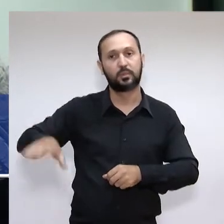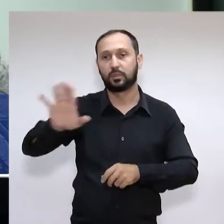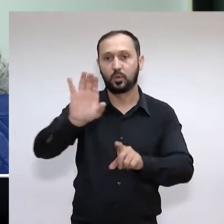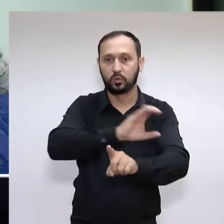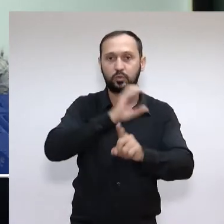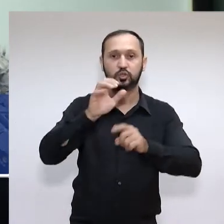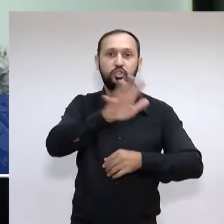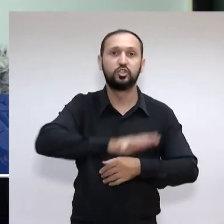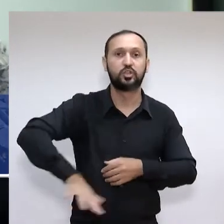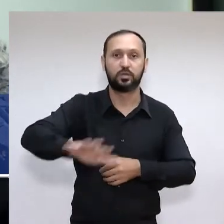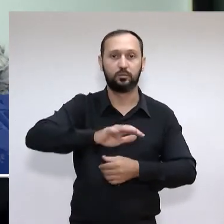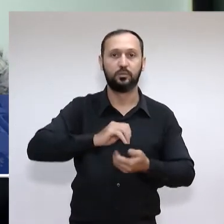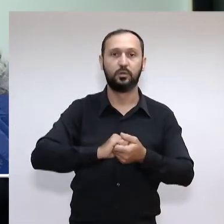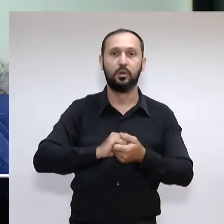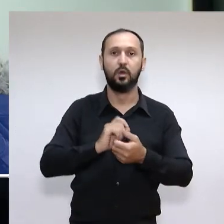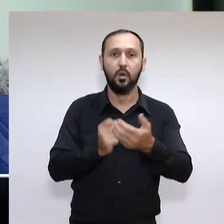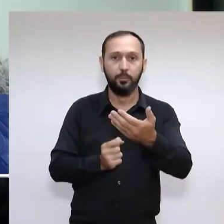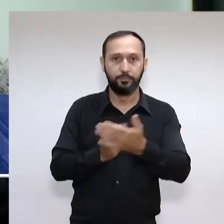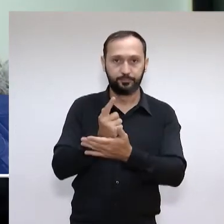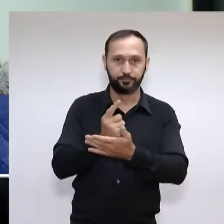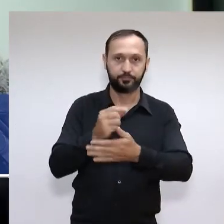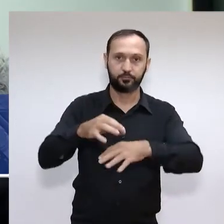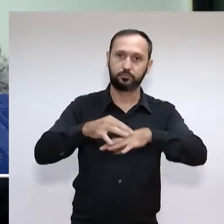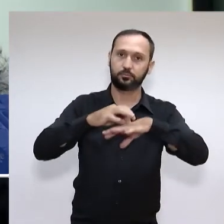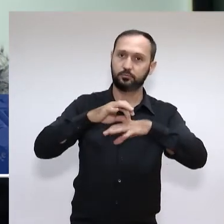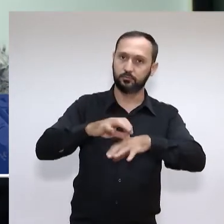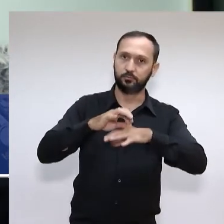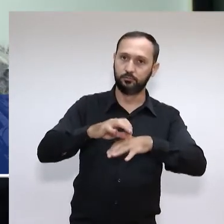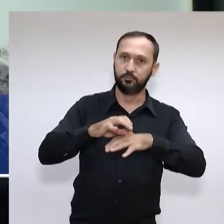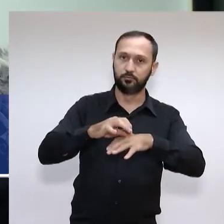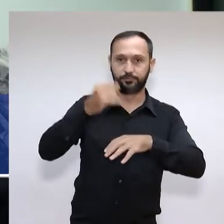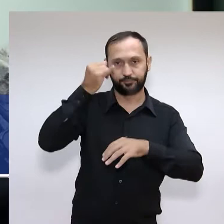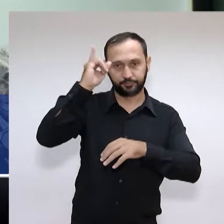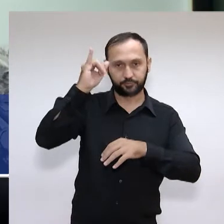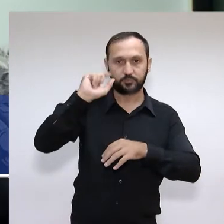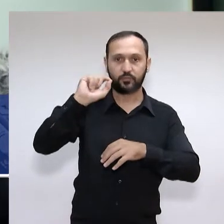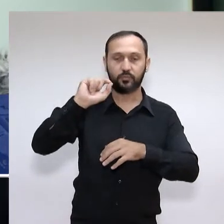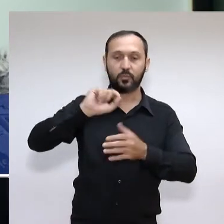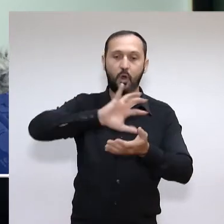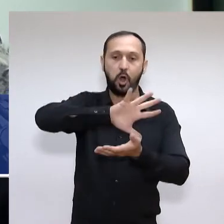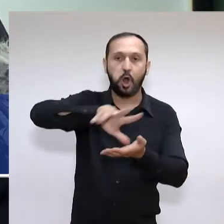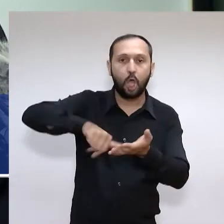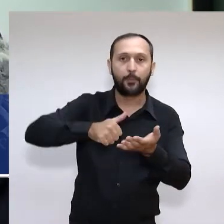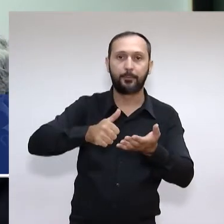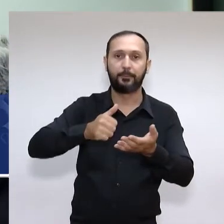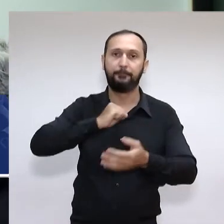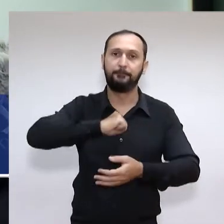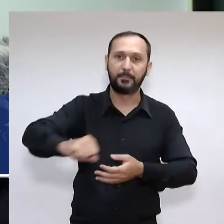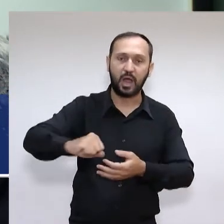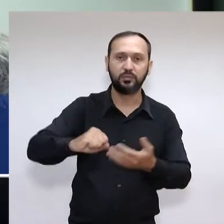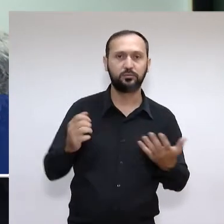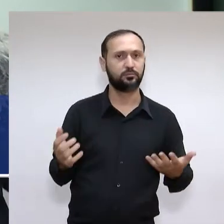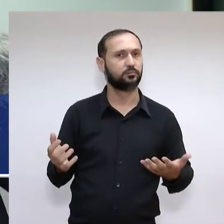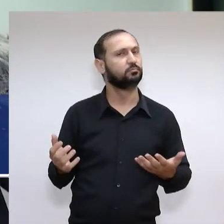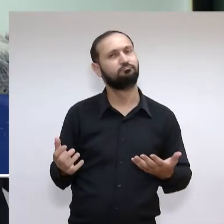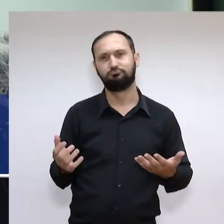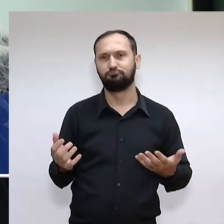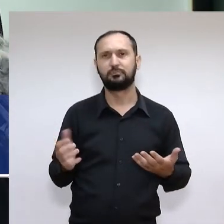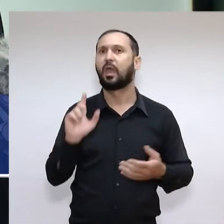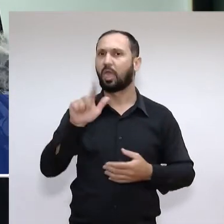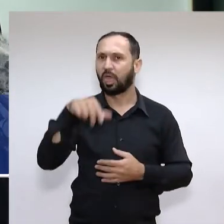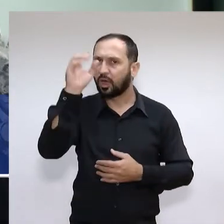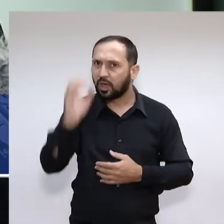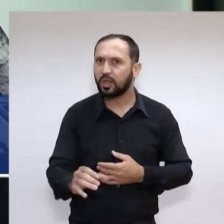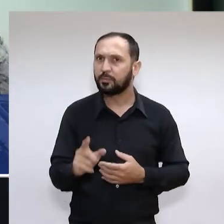Comprar carne de gado que foi matado indevidamente, que foi roubado, é crime. Então, o receptador